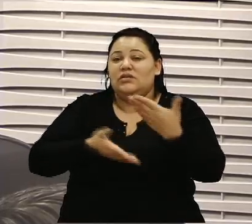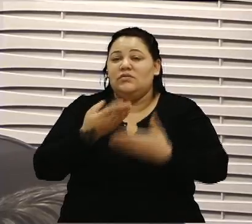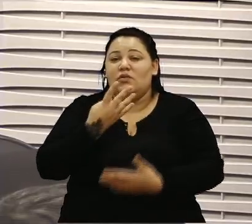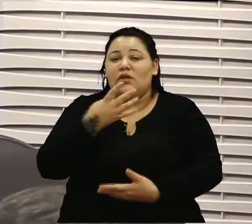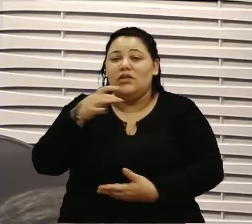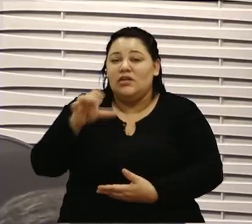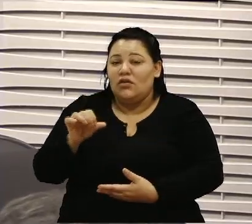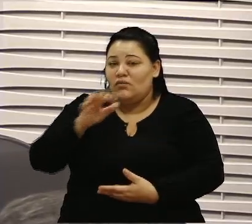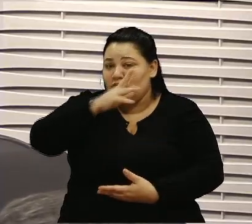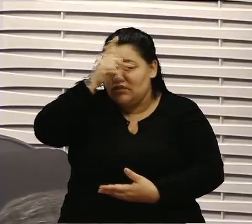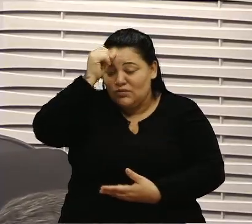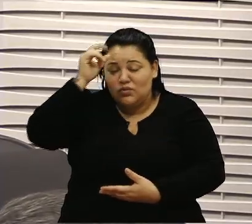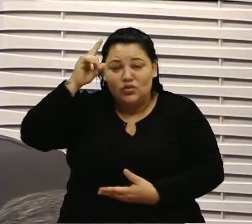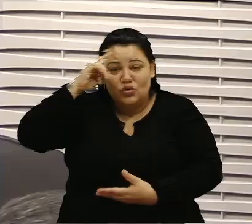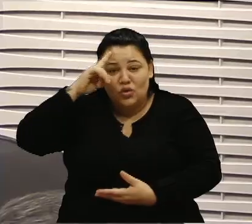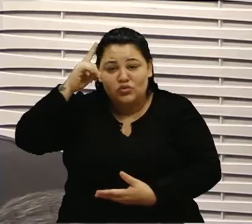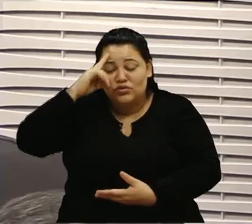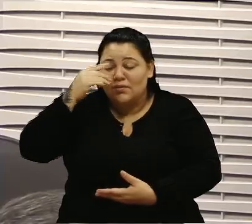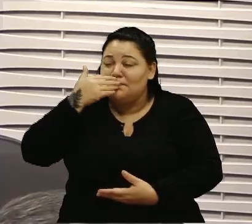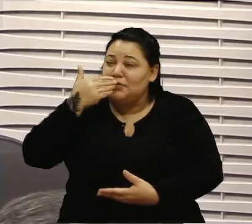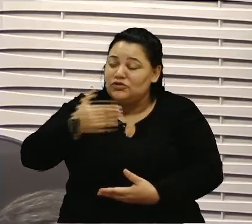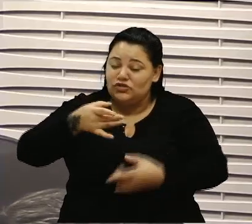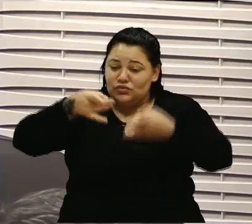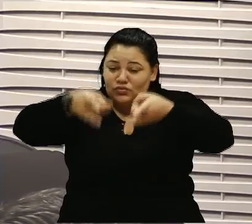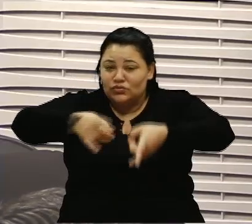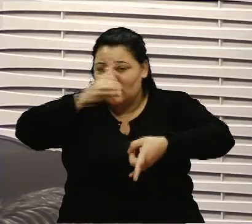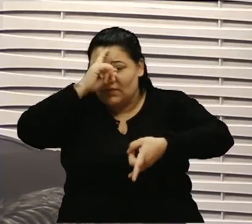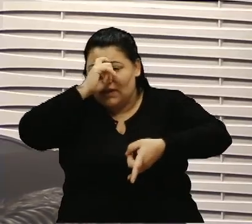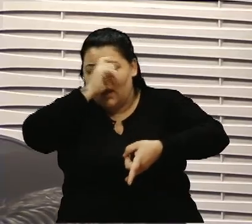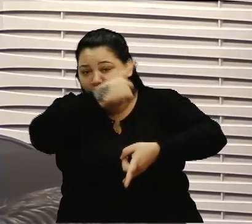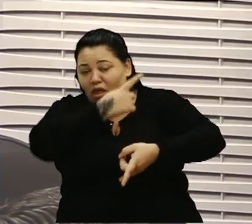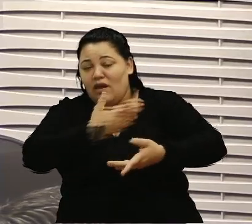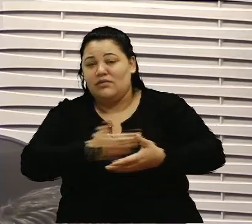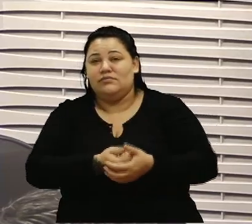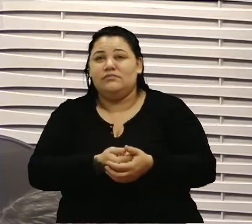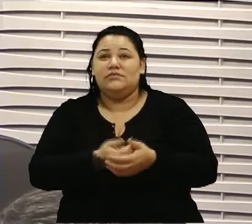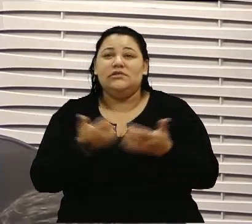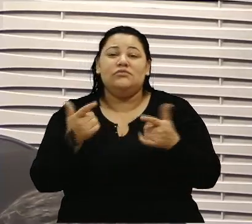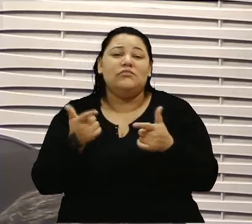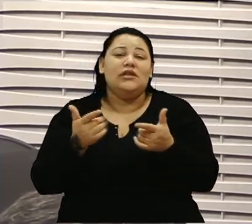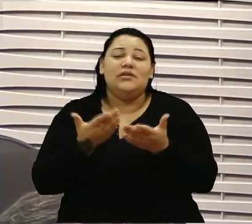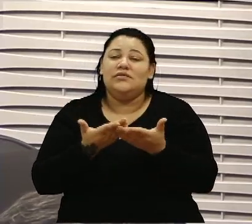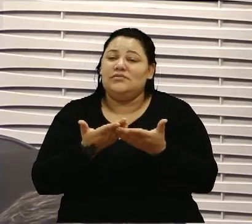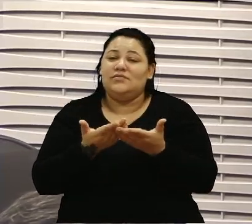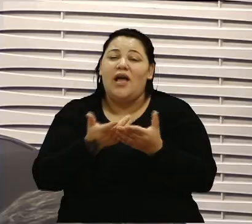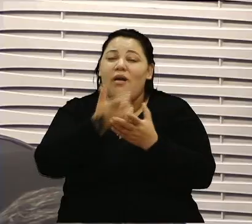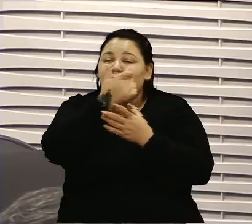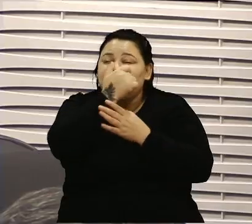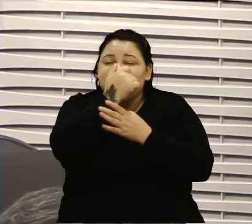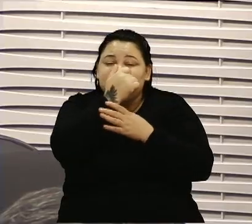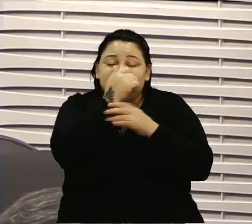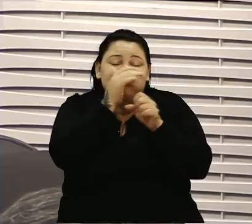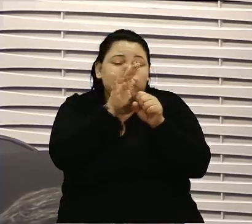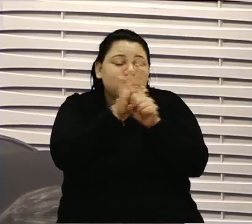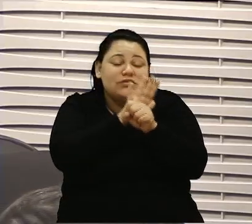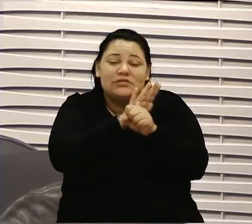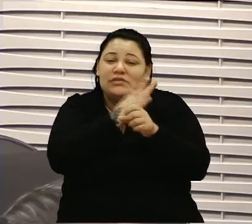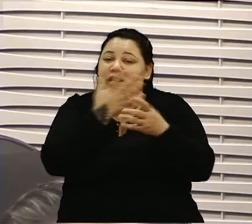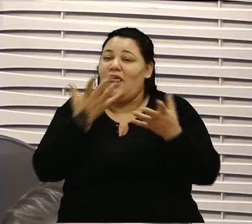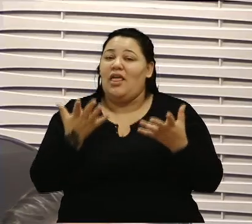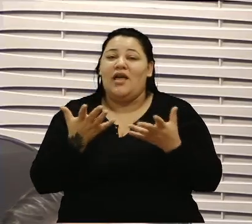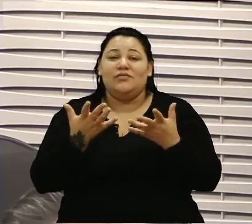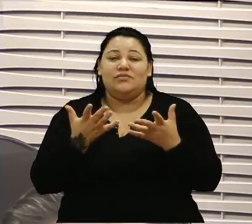abrangência, todos os dias pessoas reivindicando leitos hospitalares. Não existe, está subcarregado o sistema, está